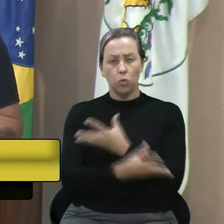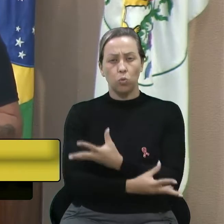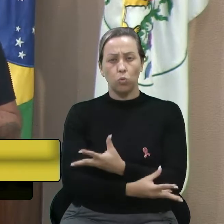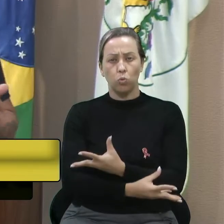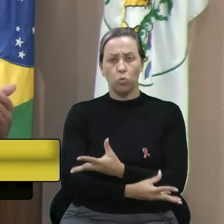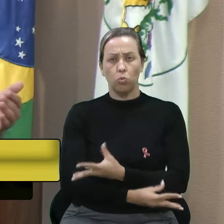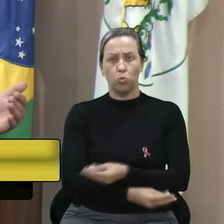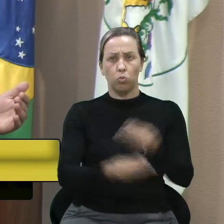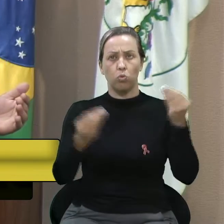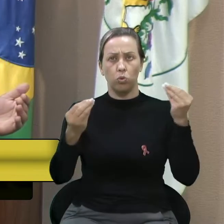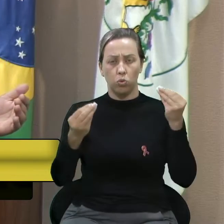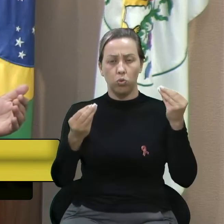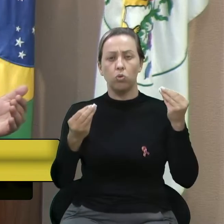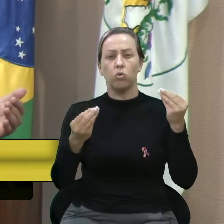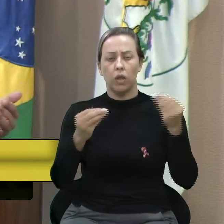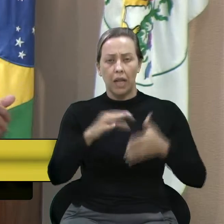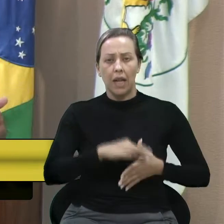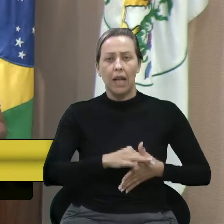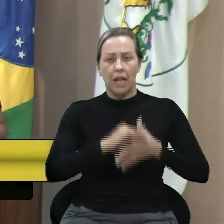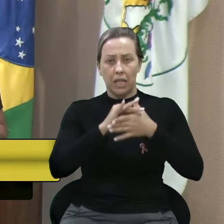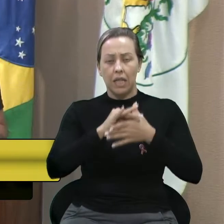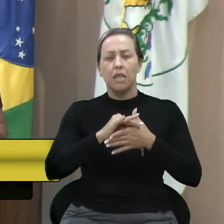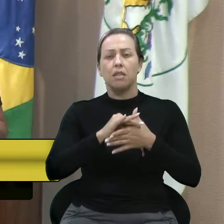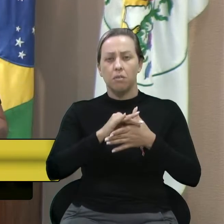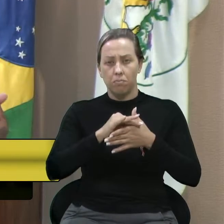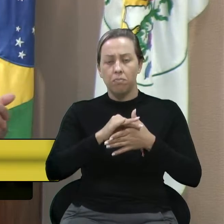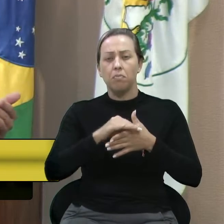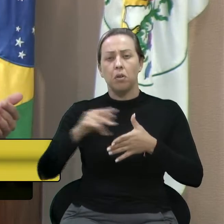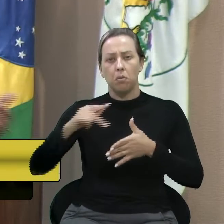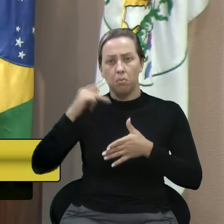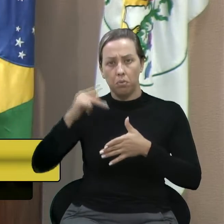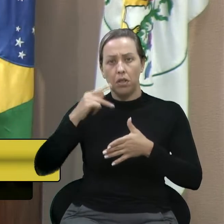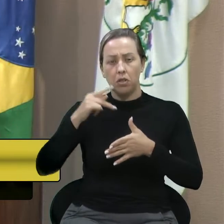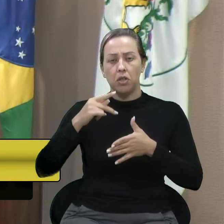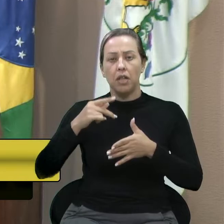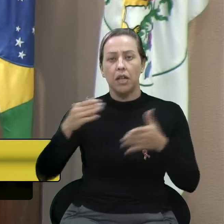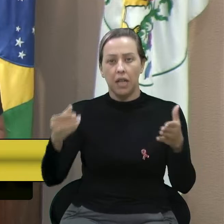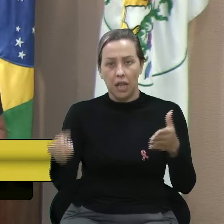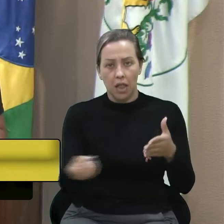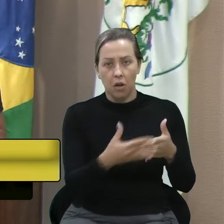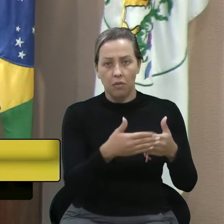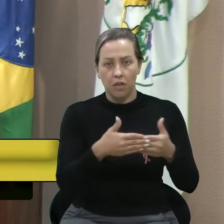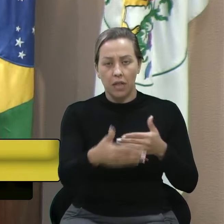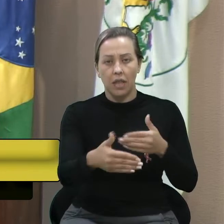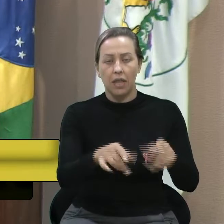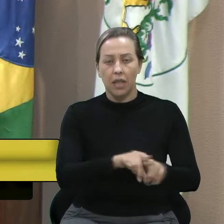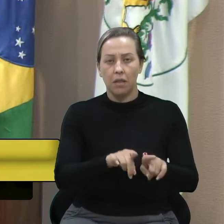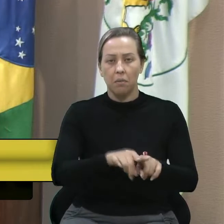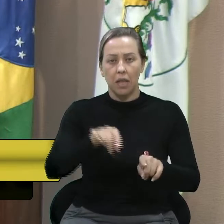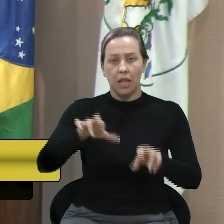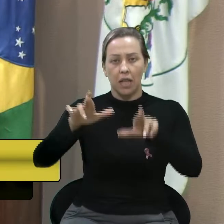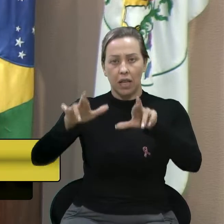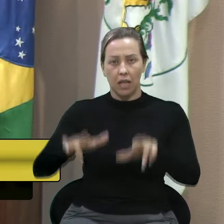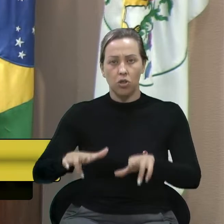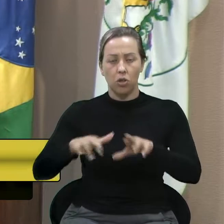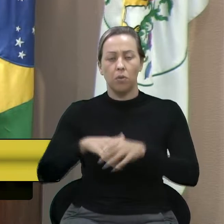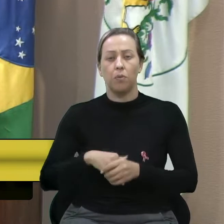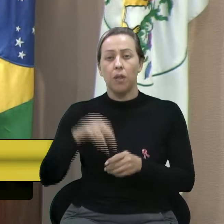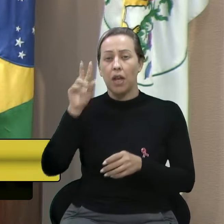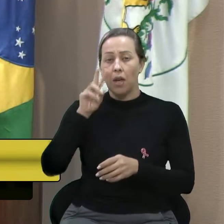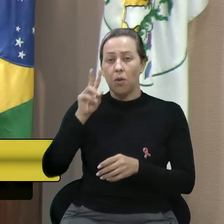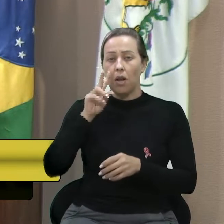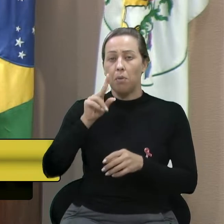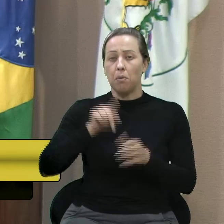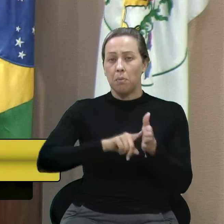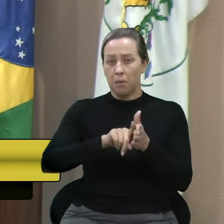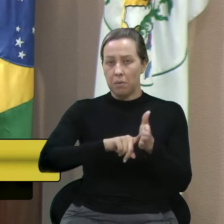e muitas das lideranças políticas da velha guarda e da nova guarda também da nossa região. E eu lembro de uma pesquisa